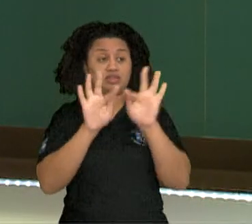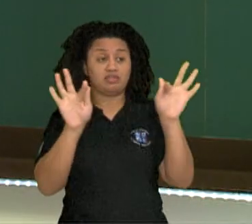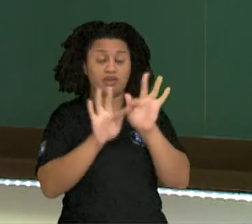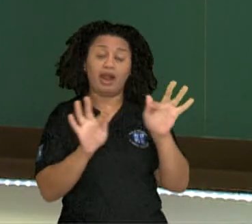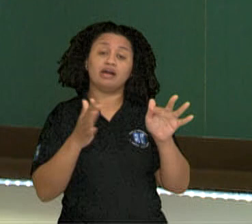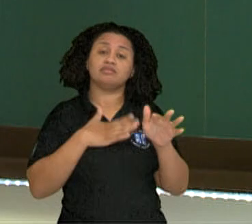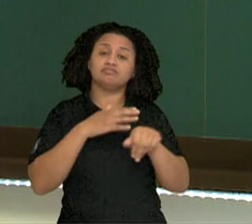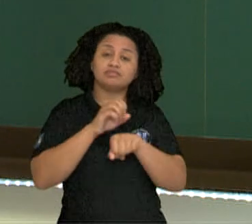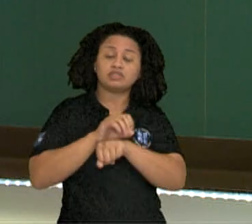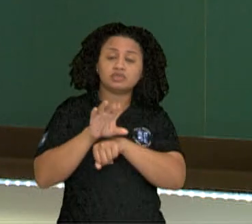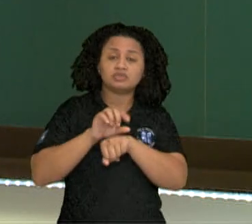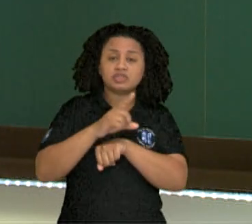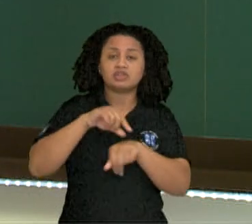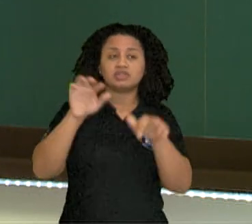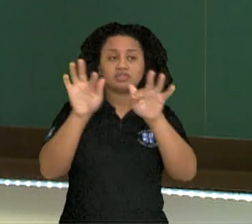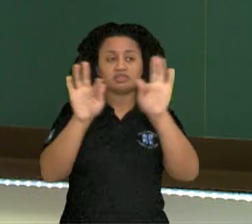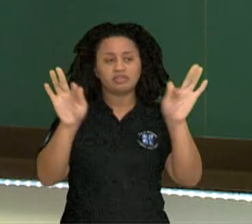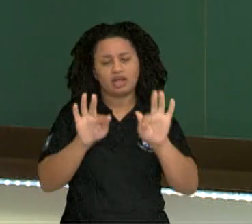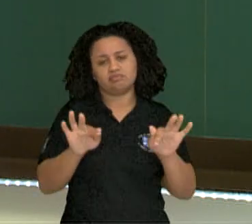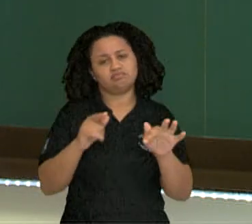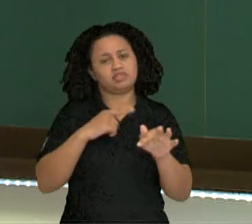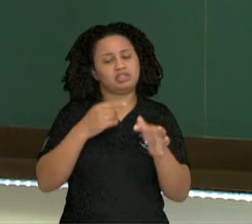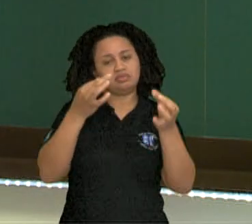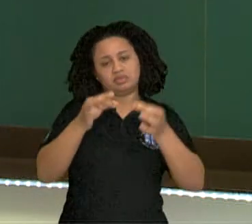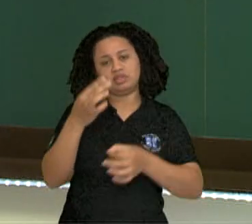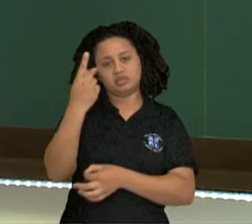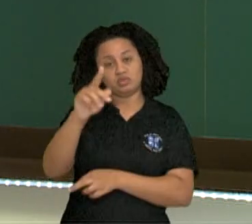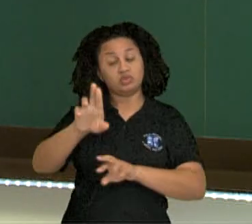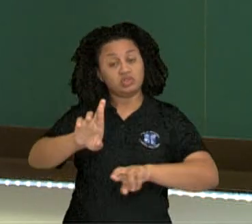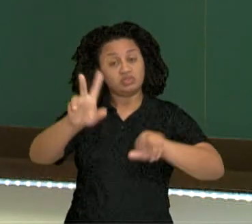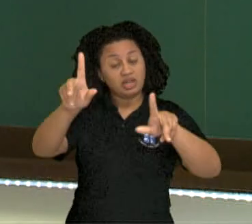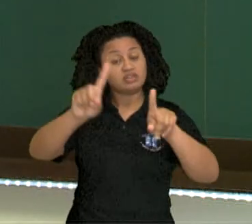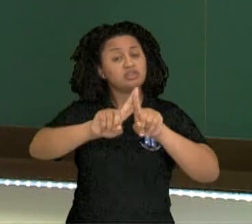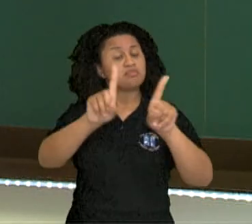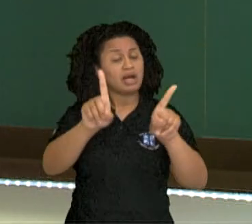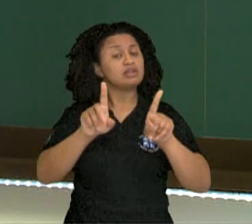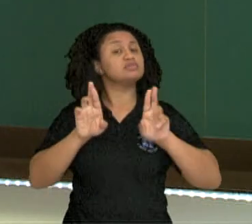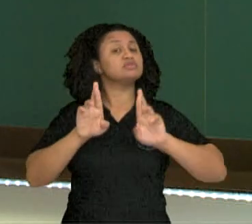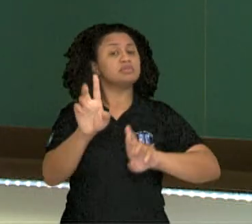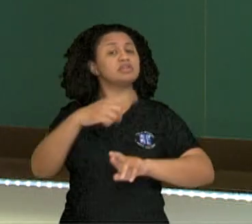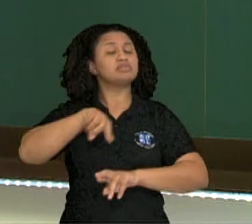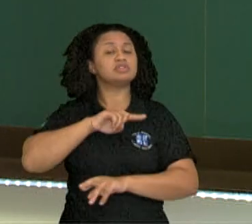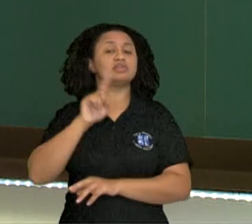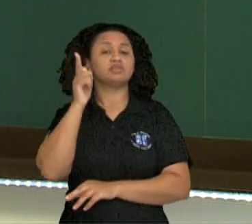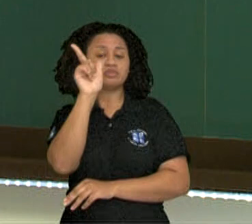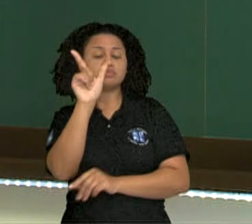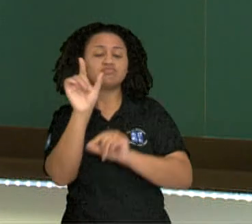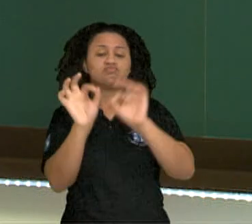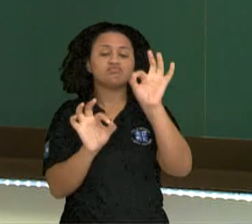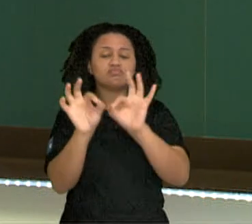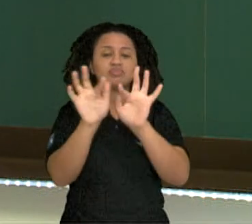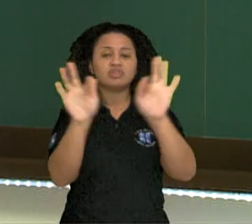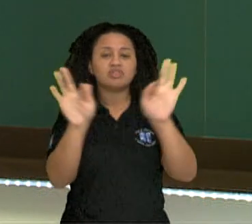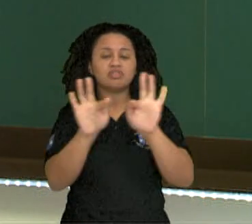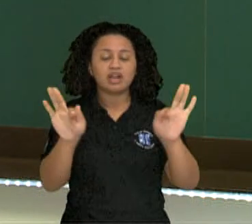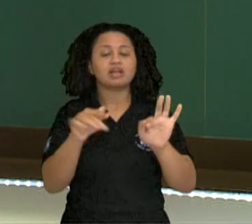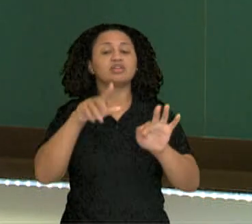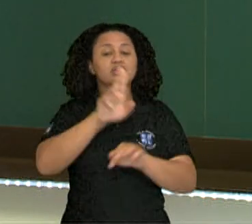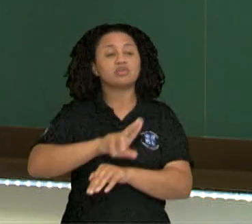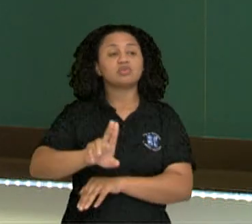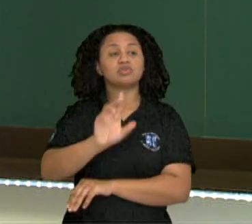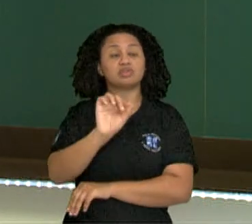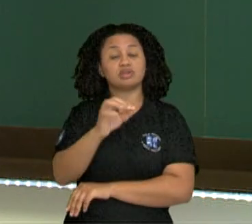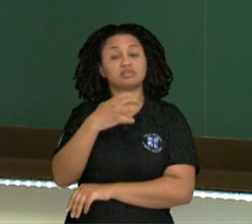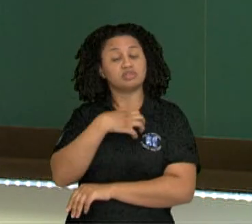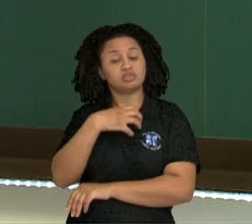minhas sugestões. Com certeza de vocês está diferente, mas espero que vocês tenham conseguido fazer a utilização